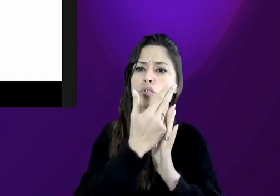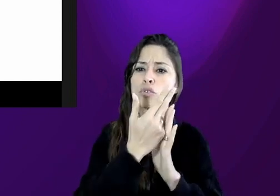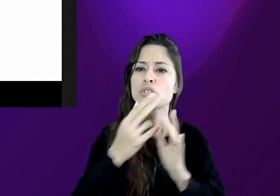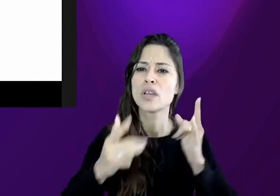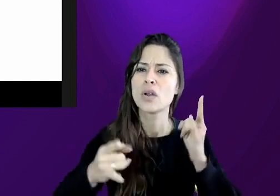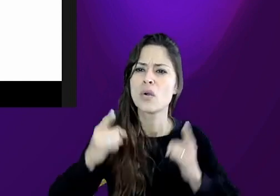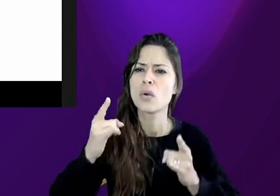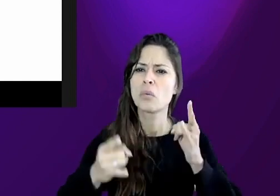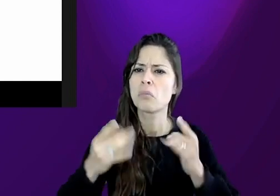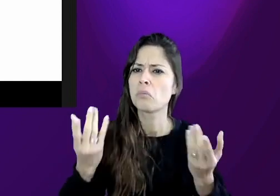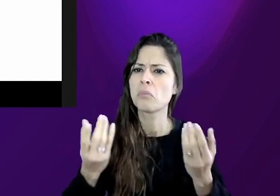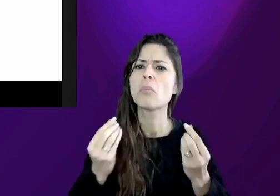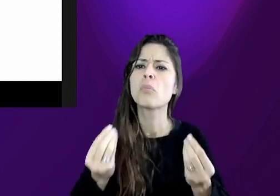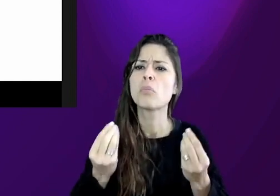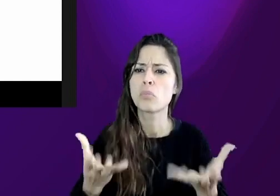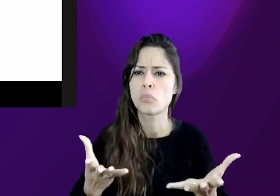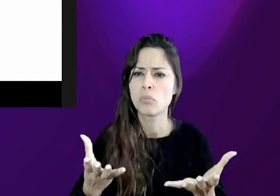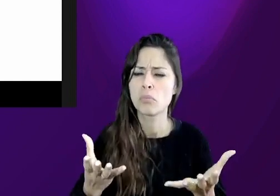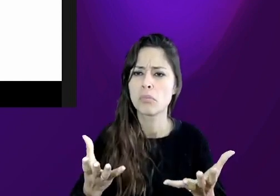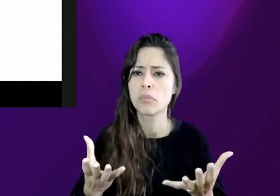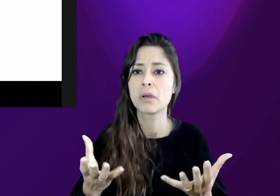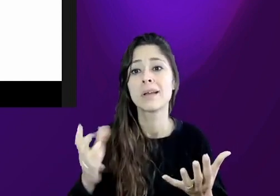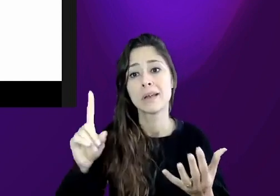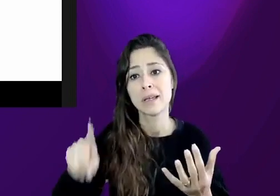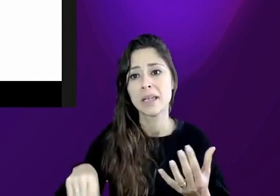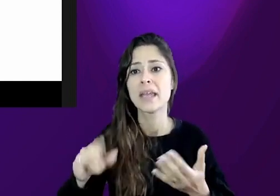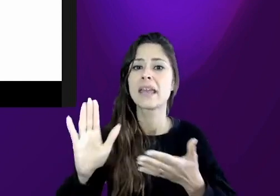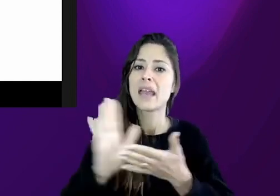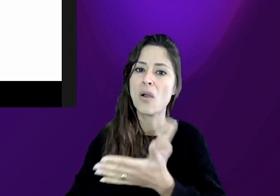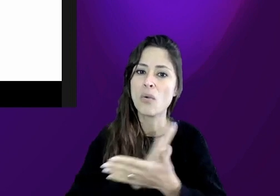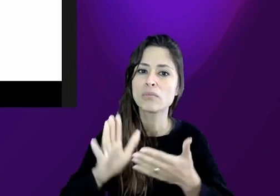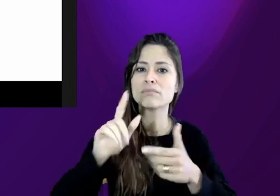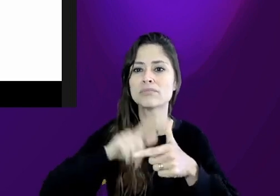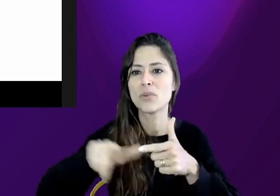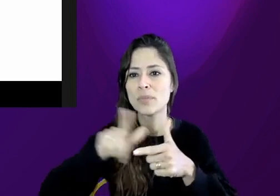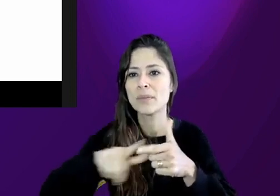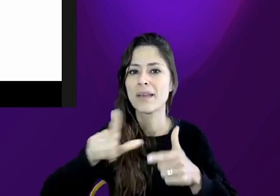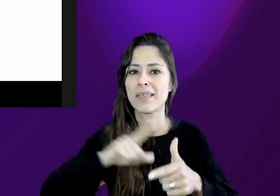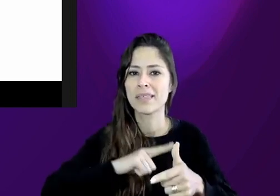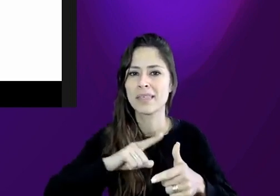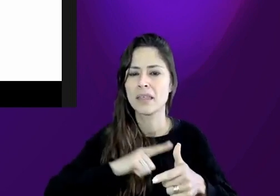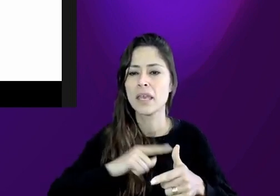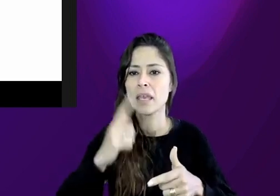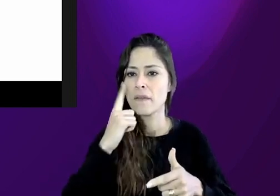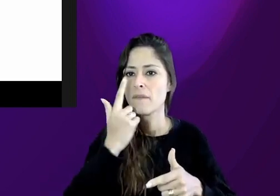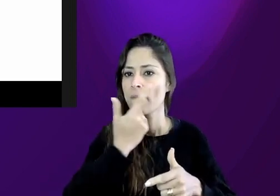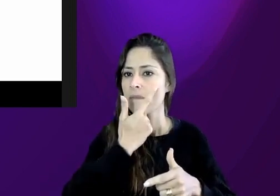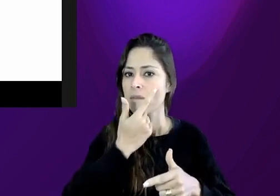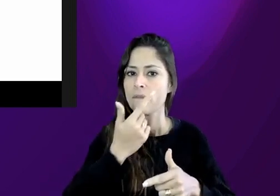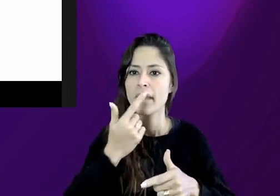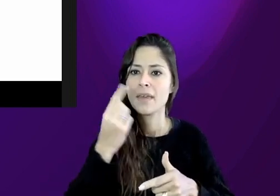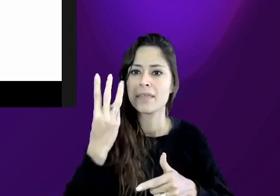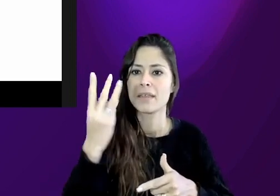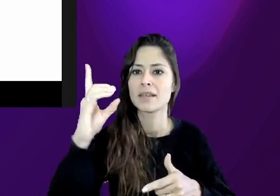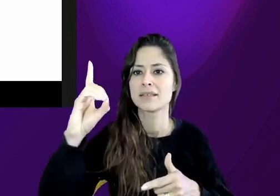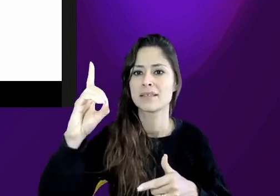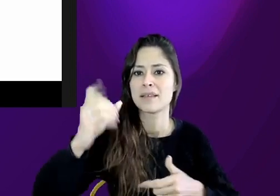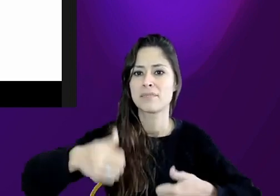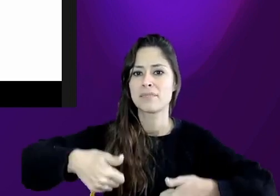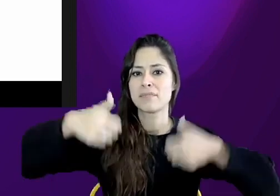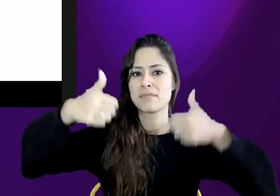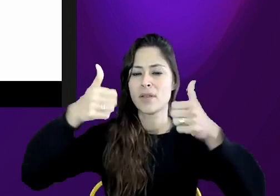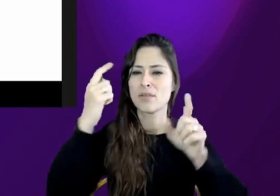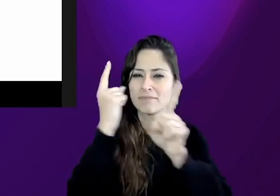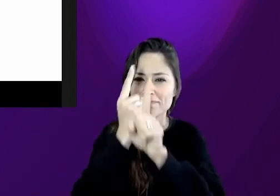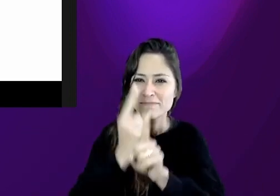as limitações que nós temos na laparoscopia. Então, nós temos uma visão aprimorada em 3D, nós temos